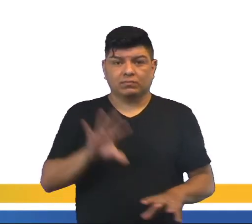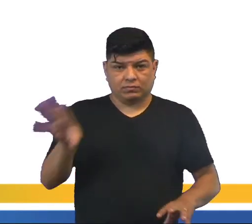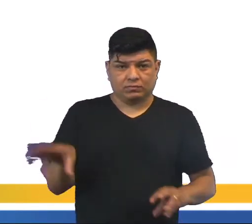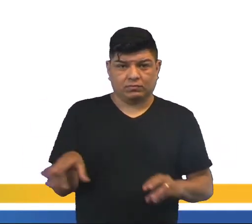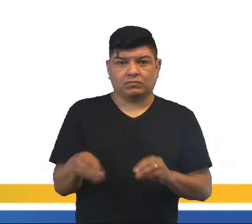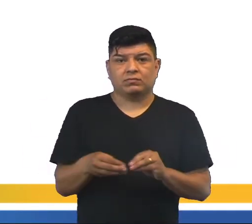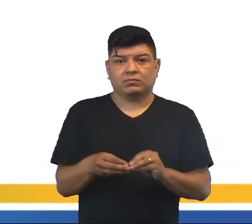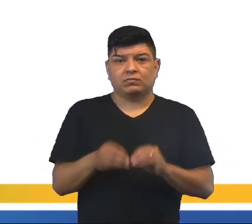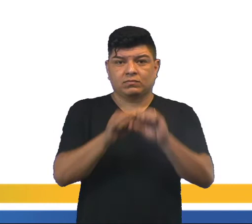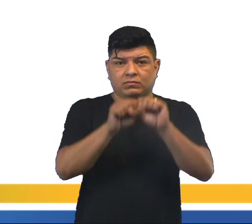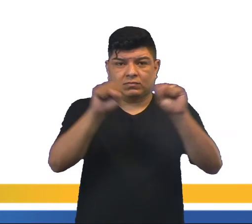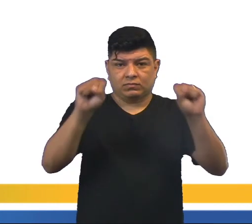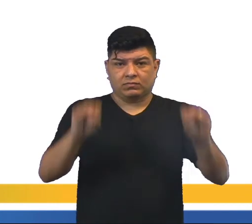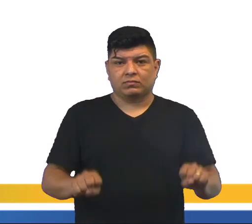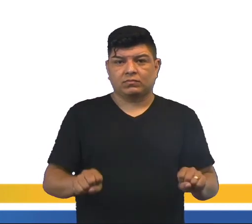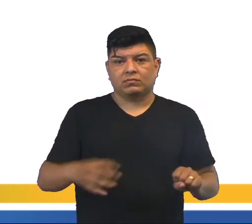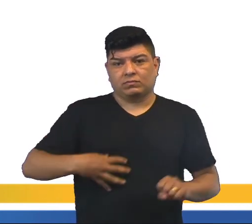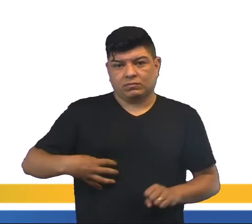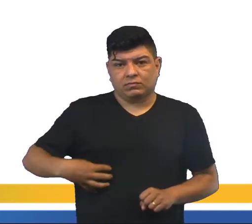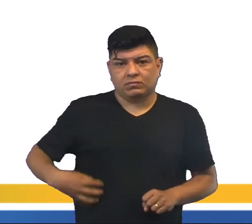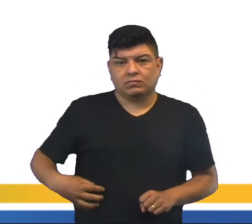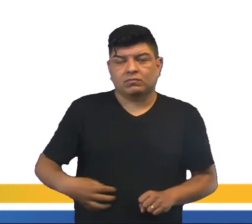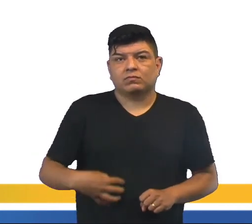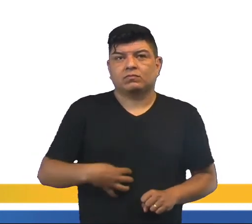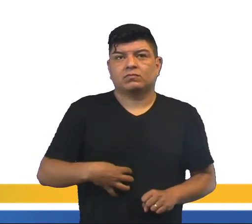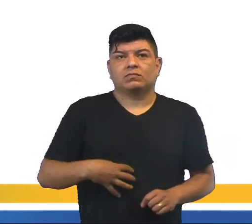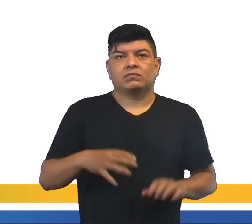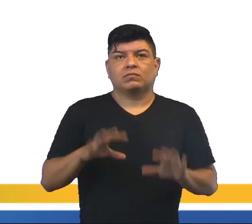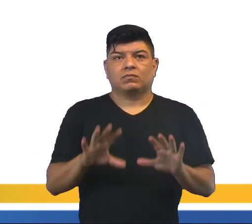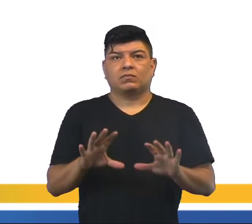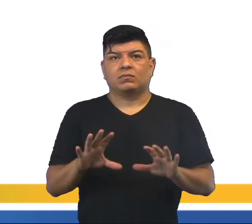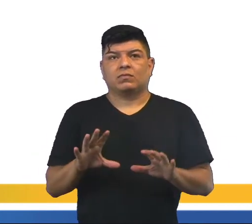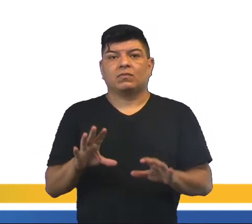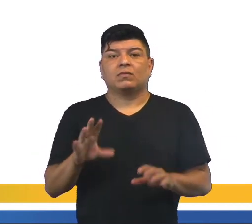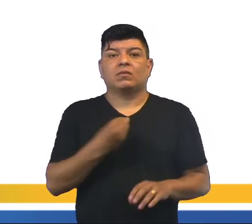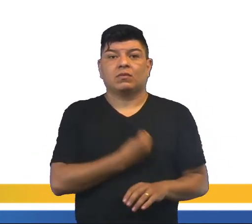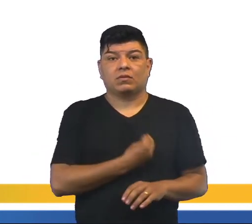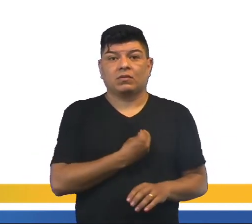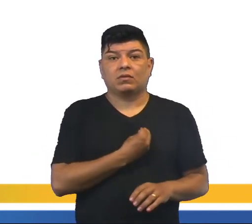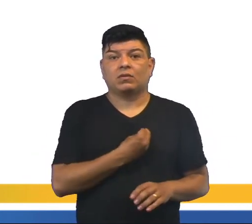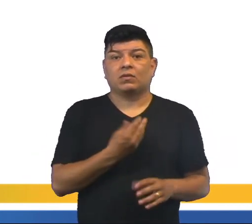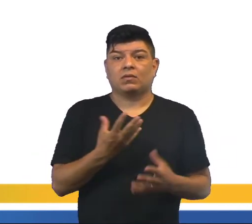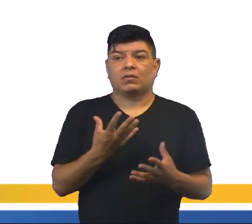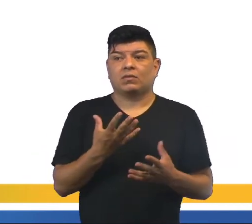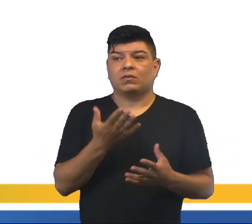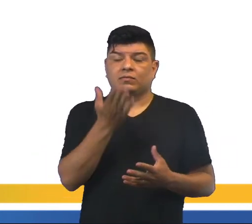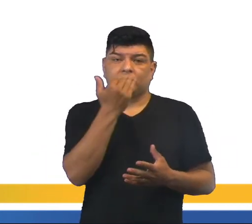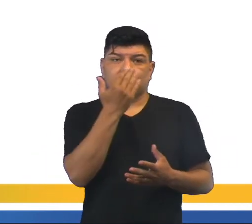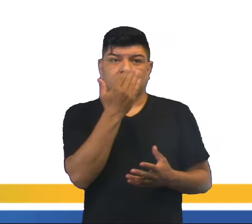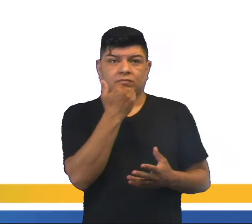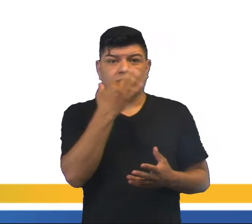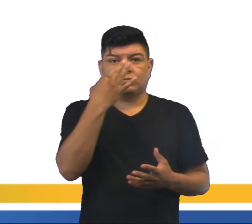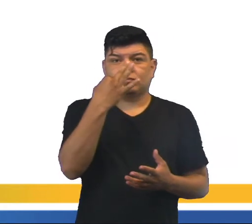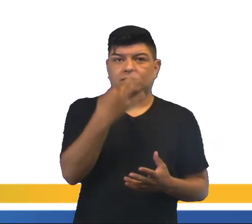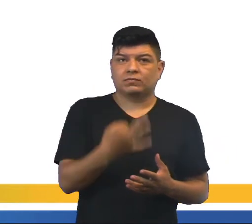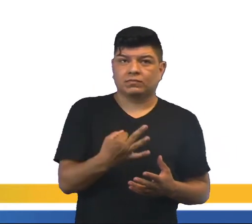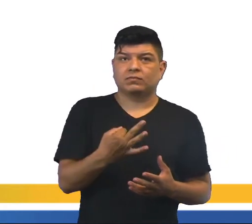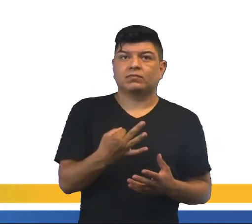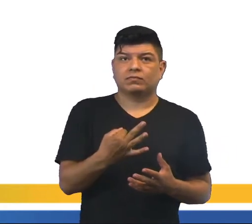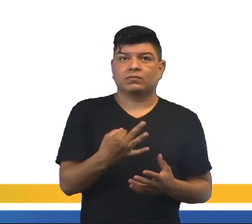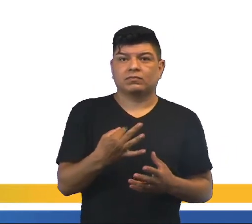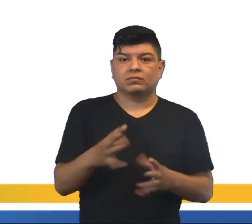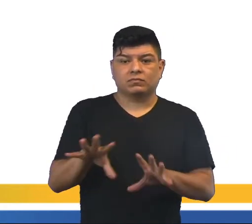Resumo sobre o sistema digestório. O sistema digestório atua no processo de alimento garantindo a absorção